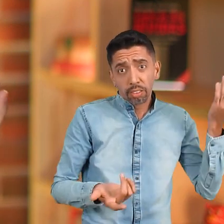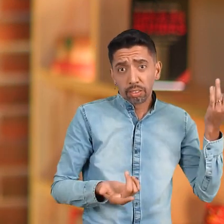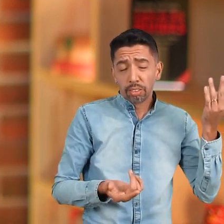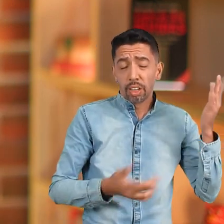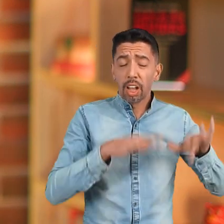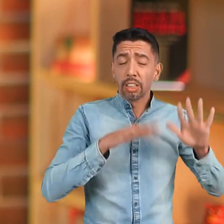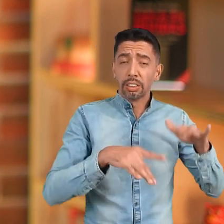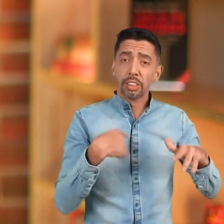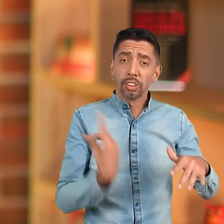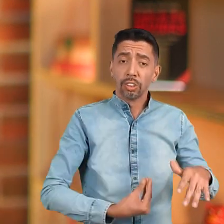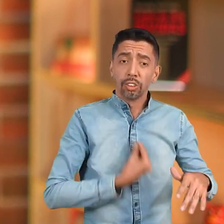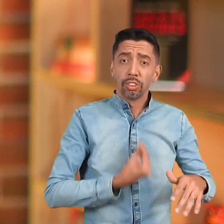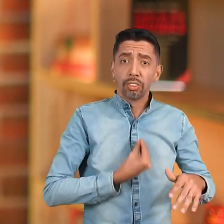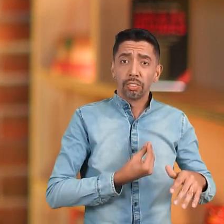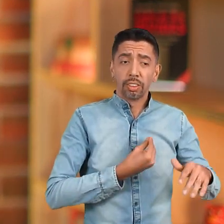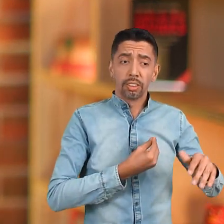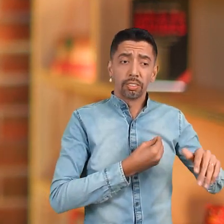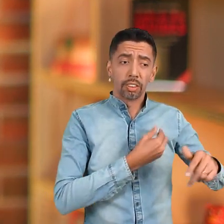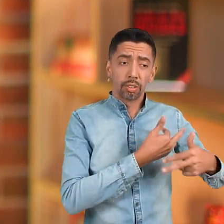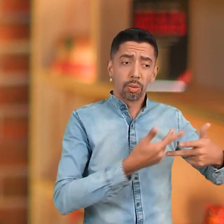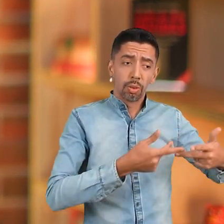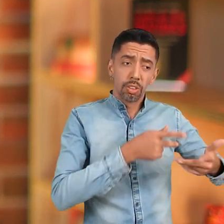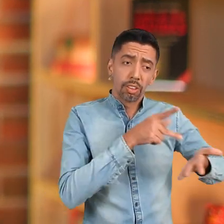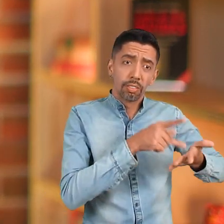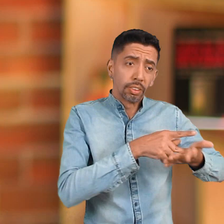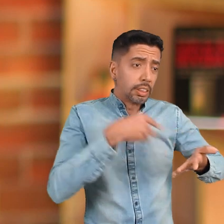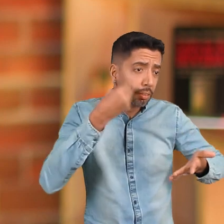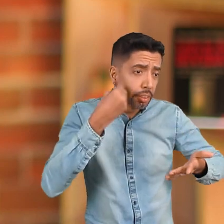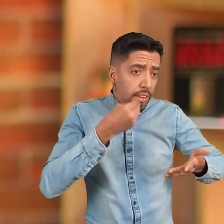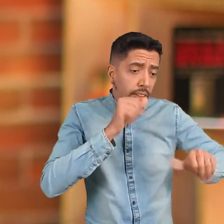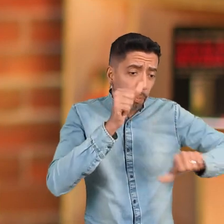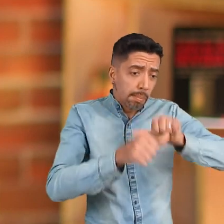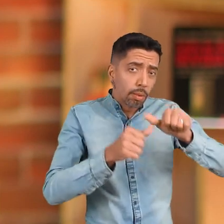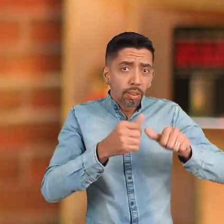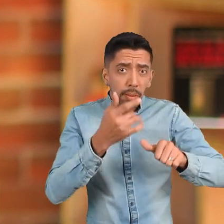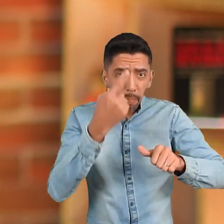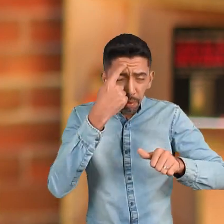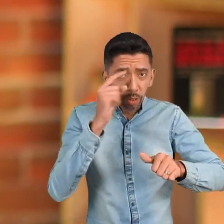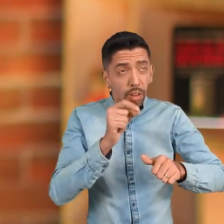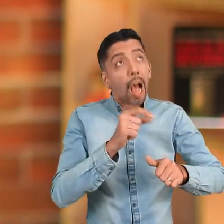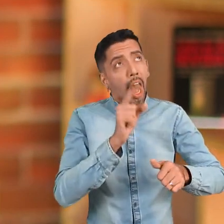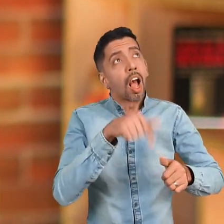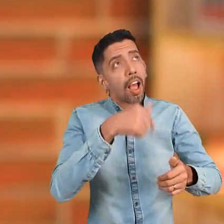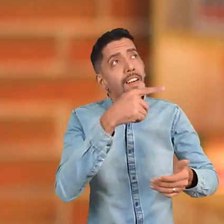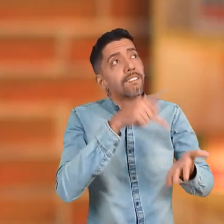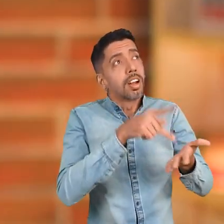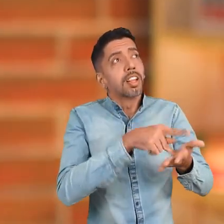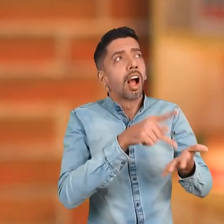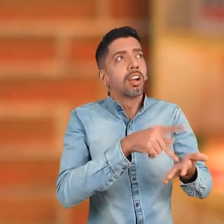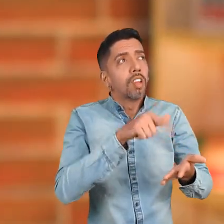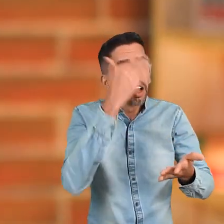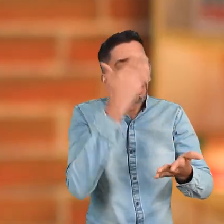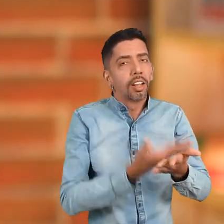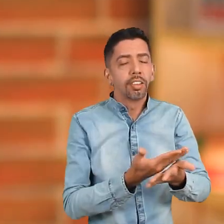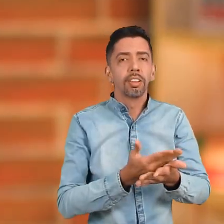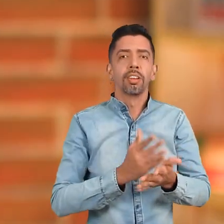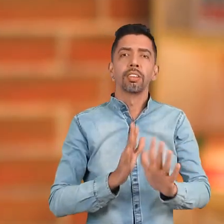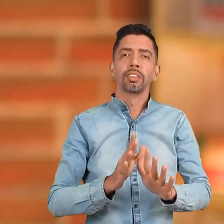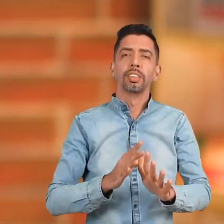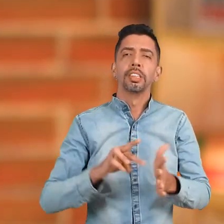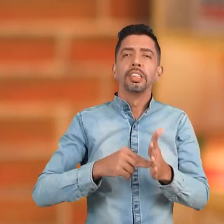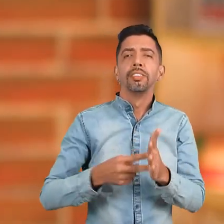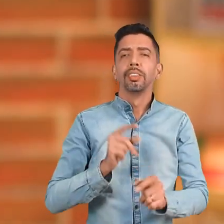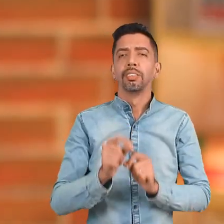crenças do passado, mas o que nós estamos querendo trazer aqui é que as suas práticas do hoje são as suas